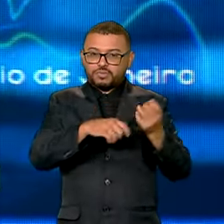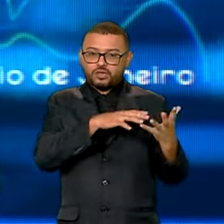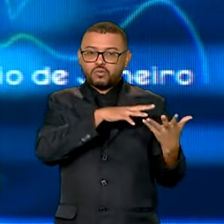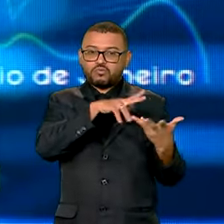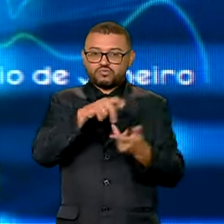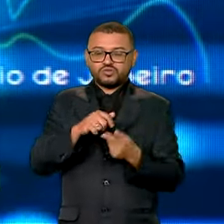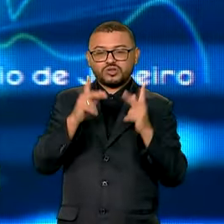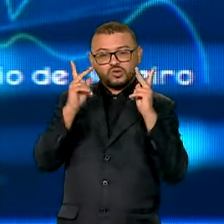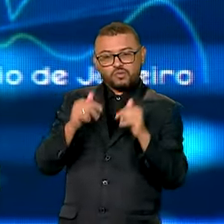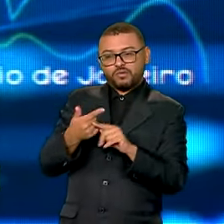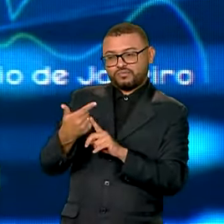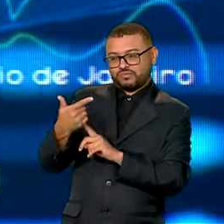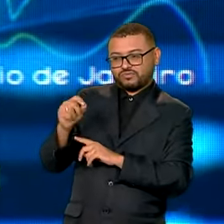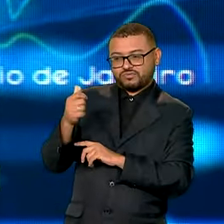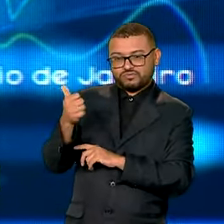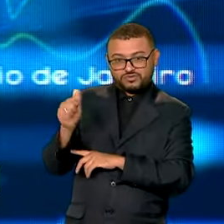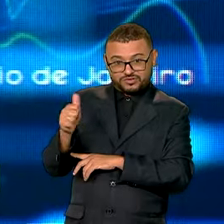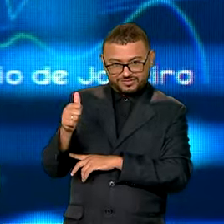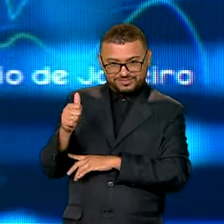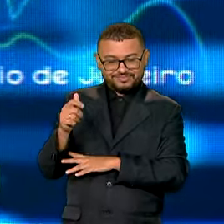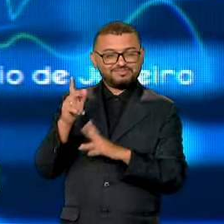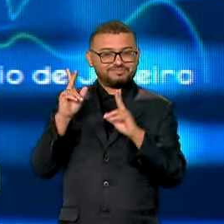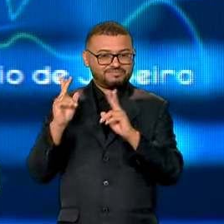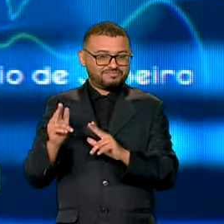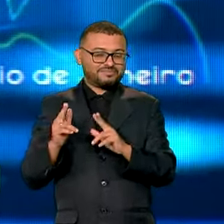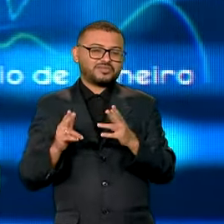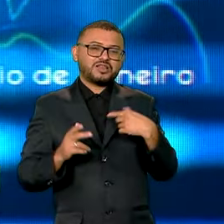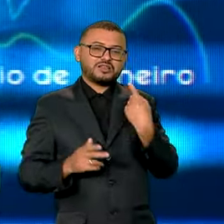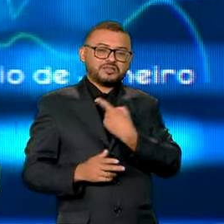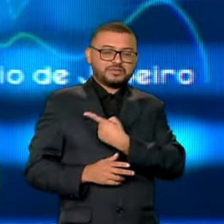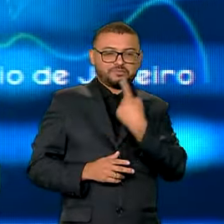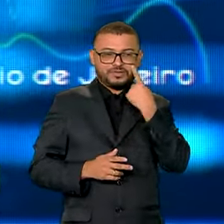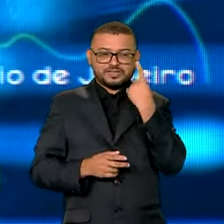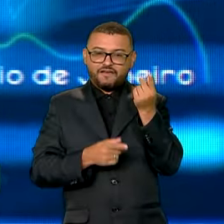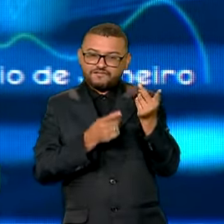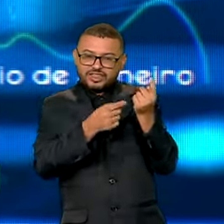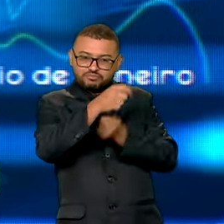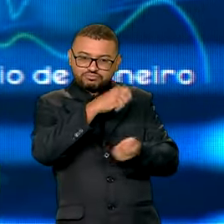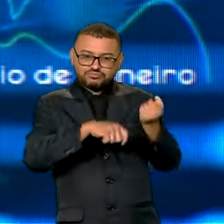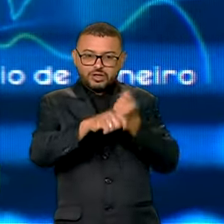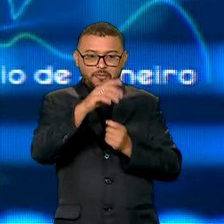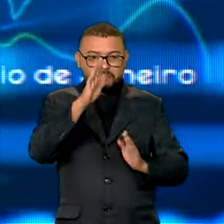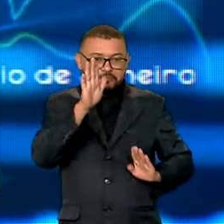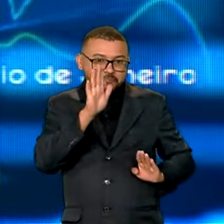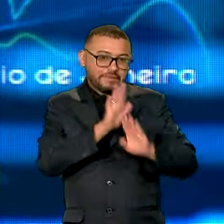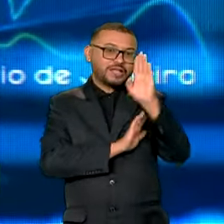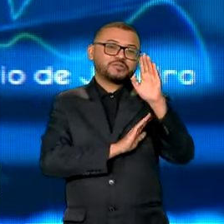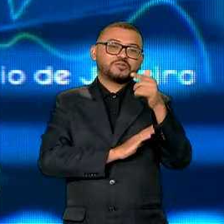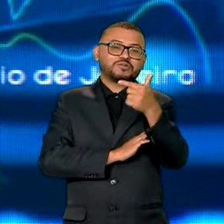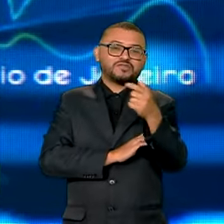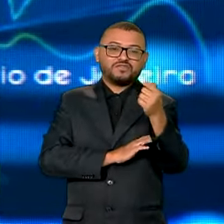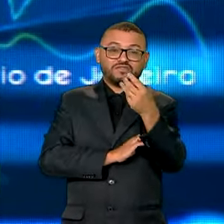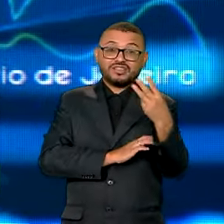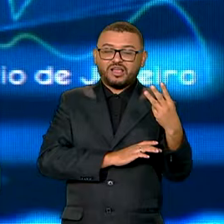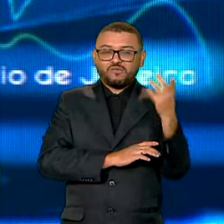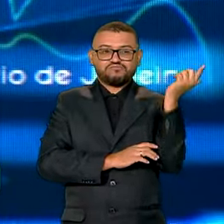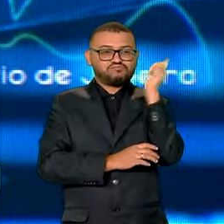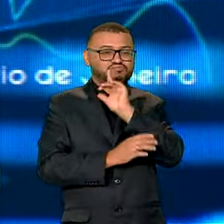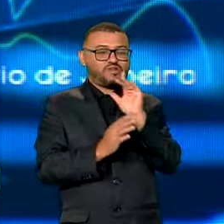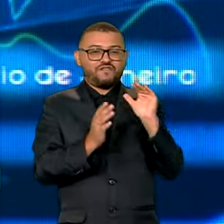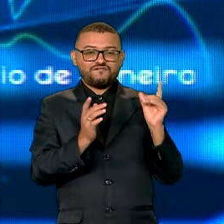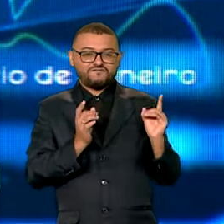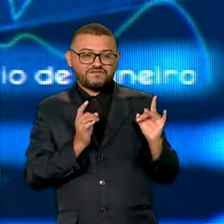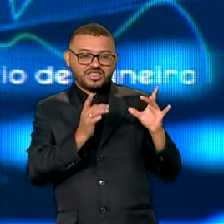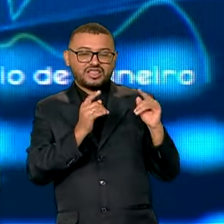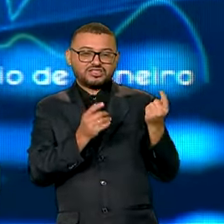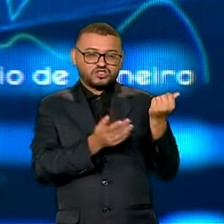fomos em 2011. Nossa balança comercial bateu o recorde em 2023 com o